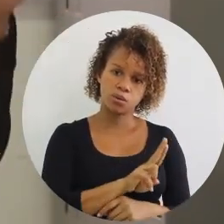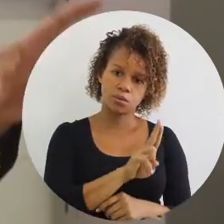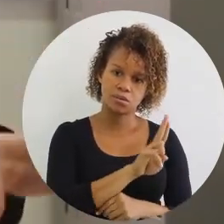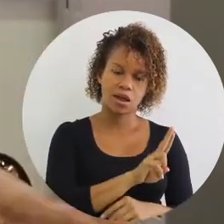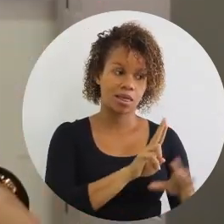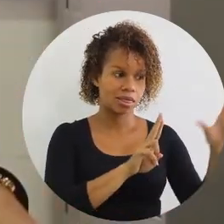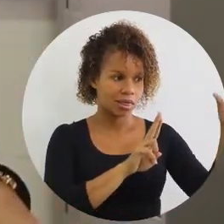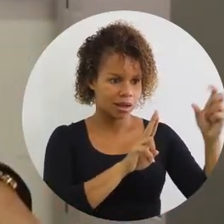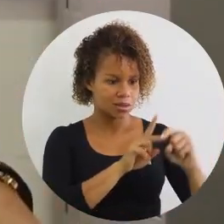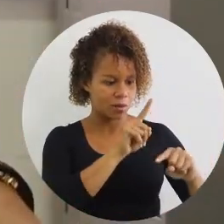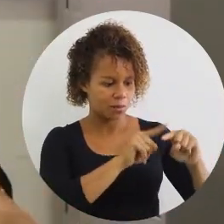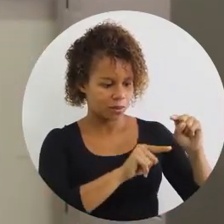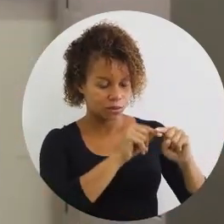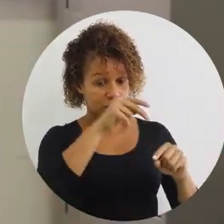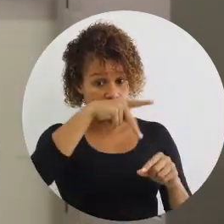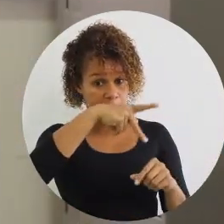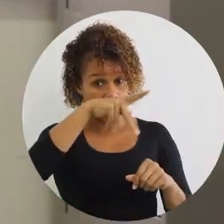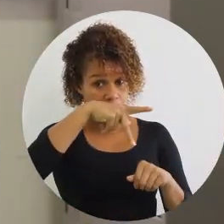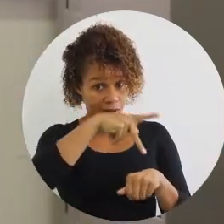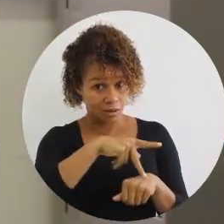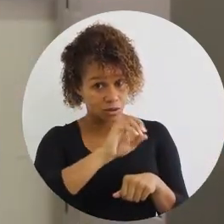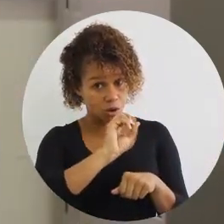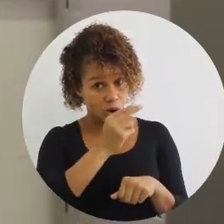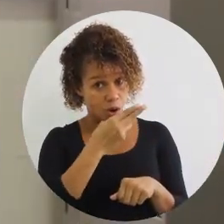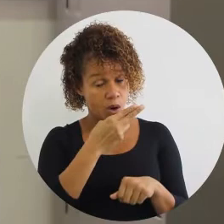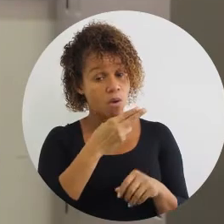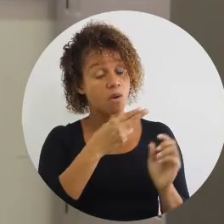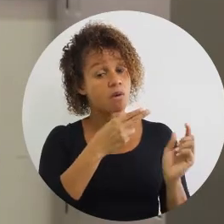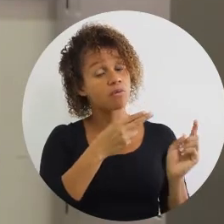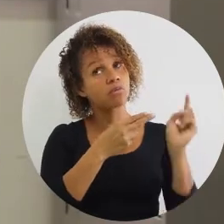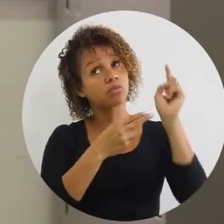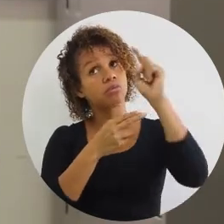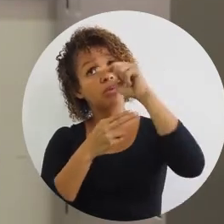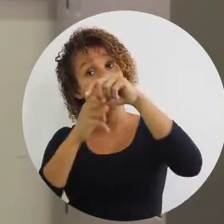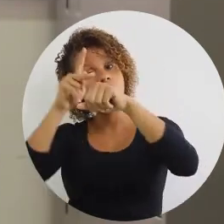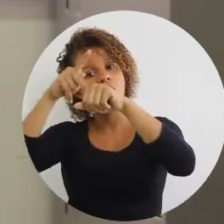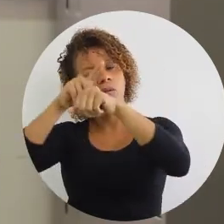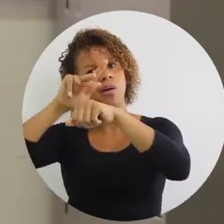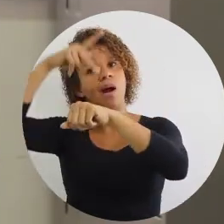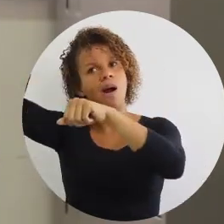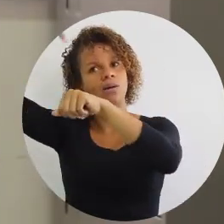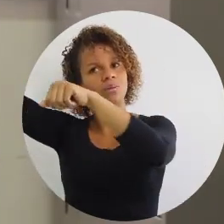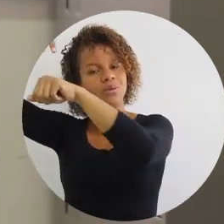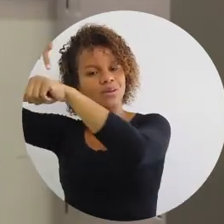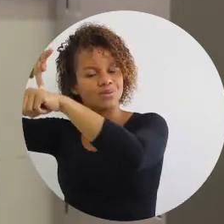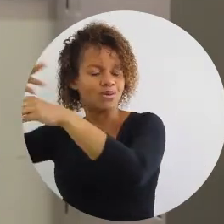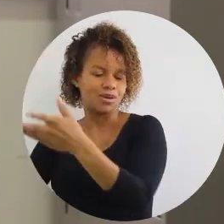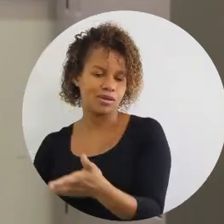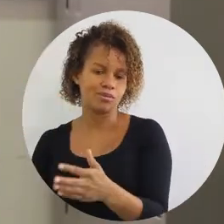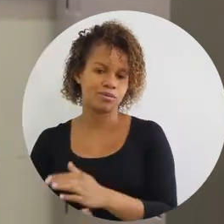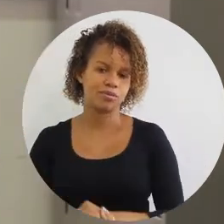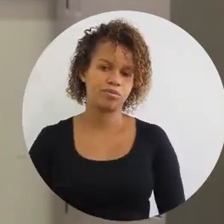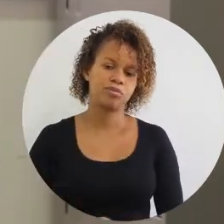trazer esse produto de volta para o país, ou vou exportar esse produto, tá?